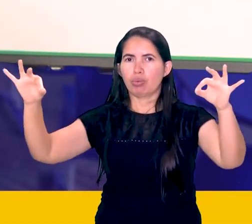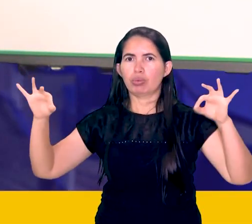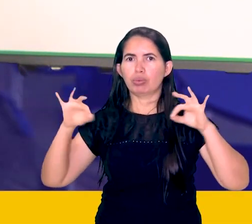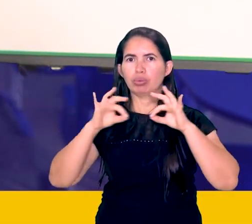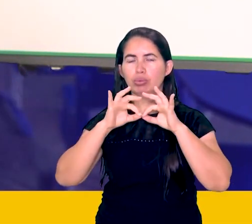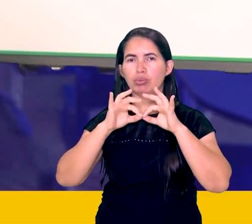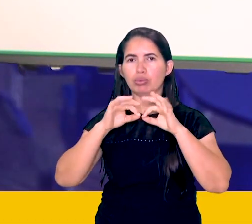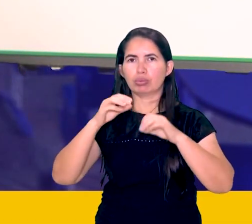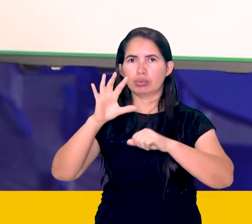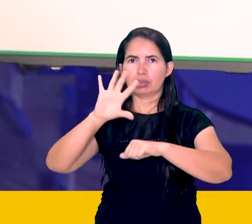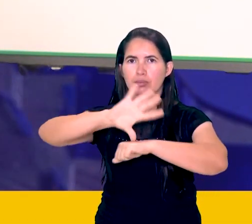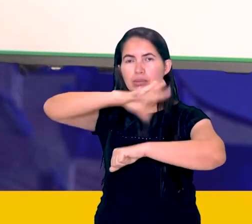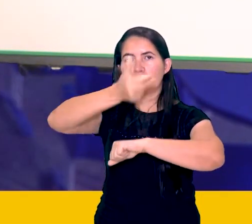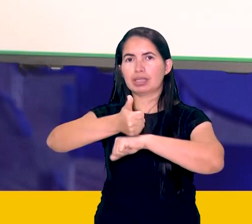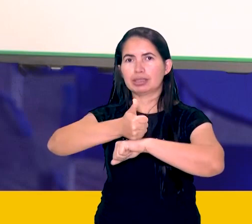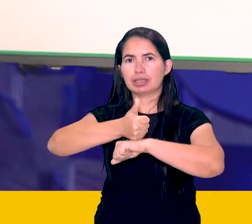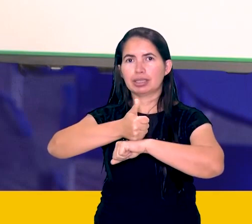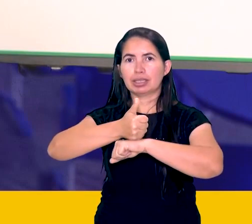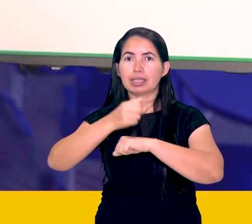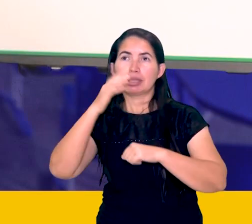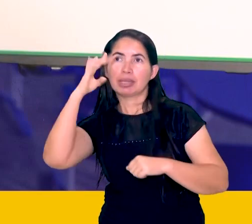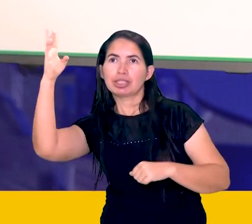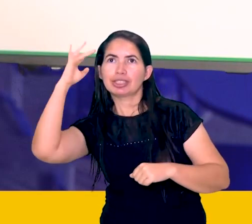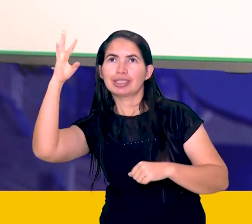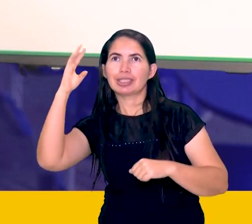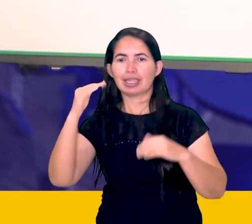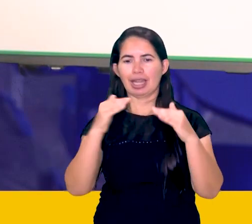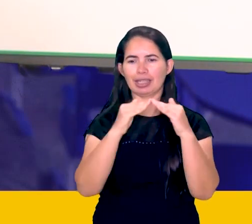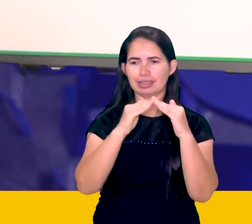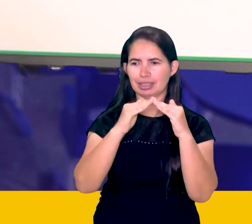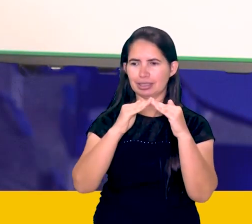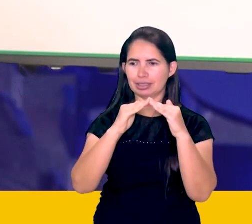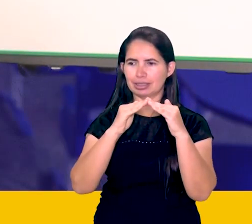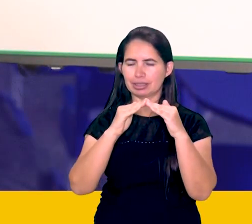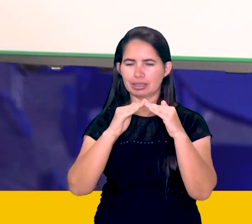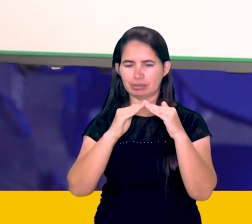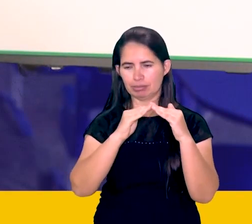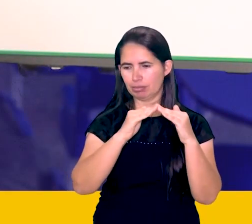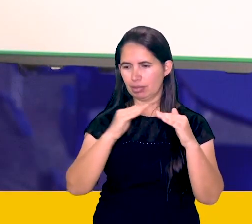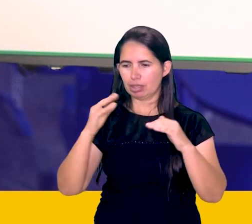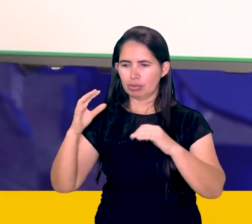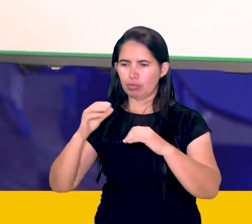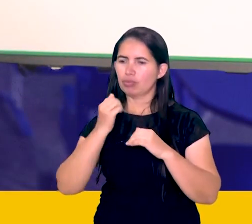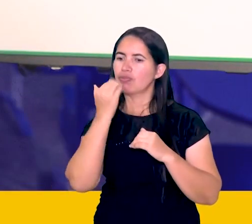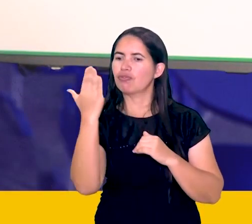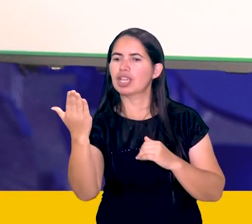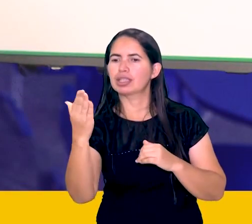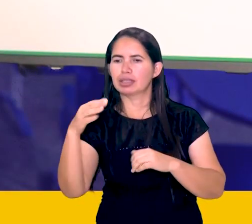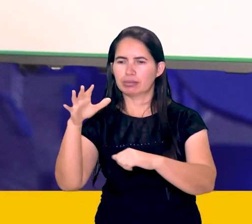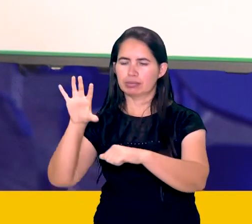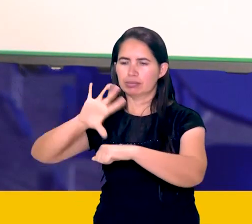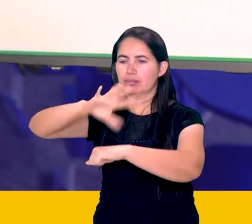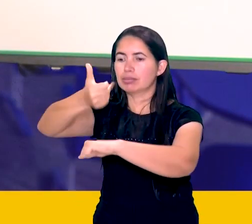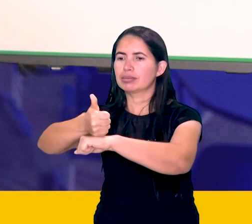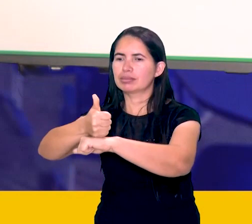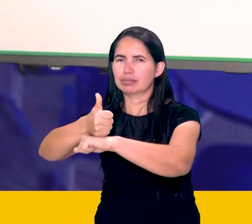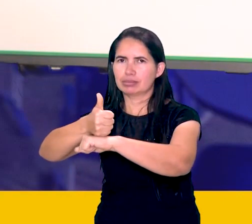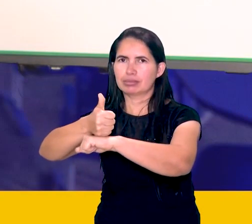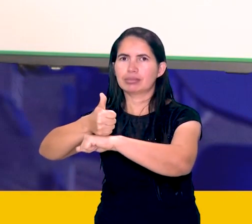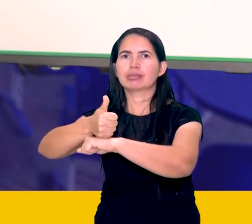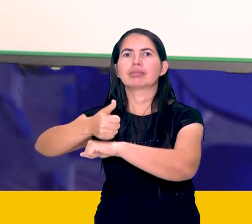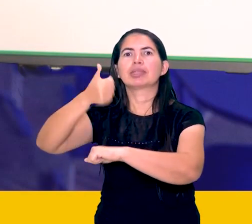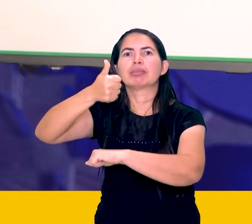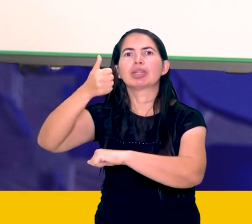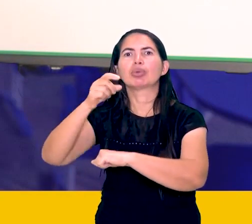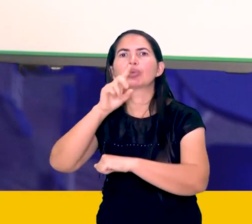Imaginem que em frente à sua casa existe uma praça. Qual o instrumento? Primeiramente, teve que escolher o instrumento